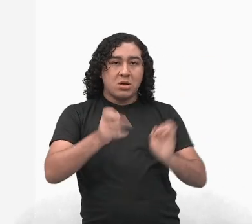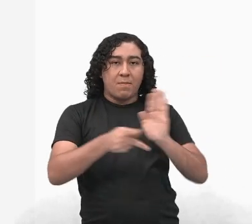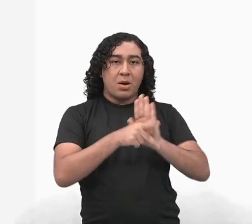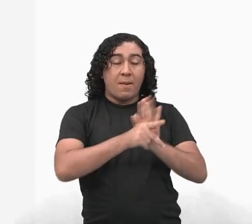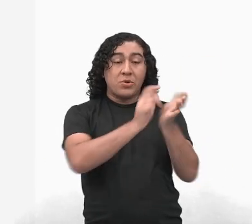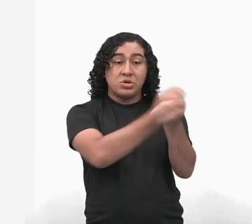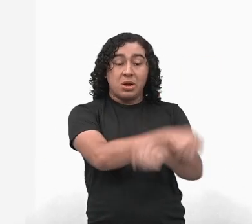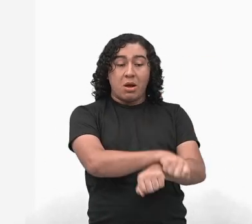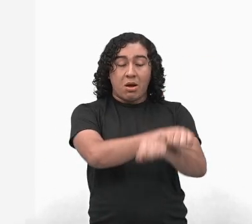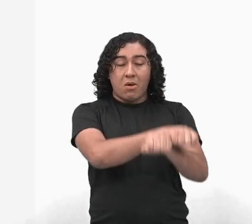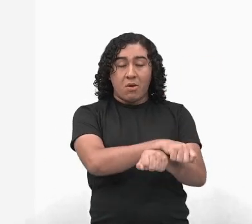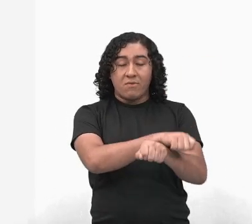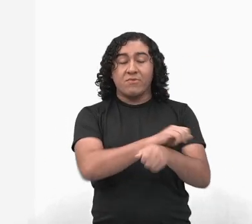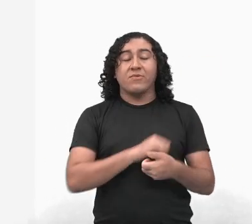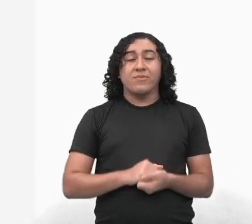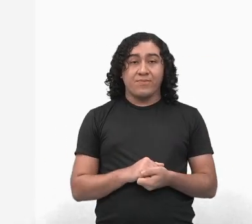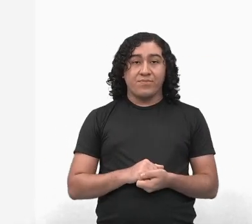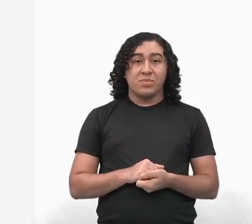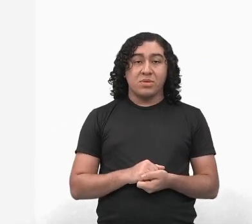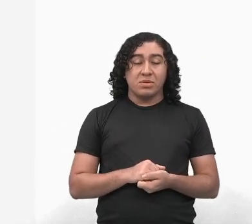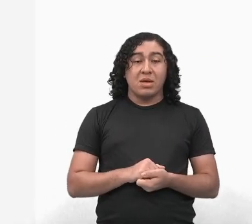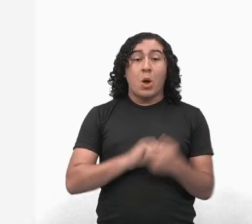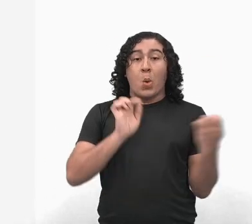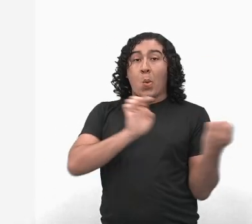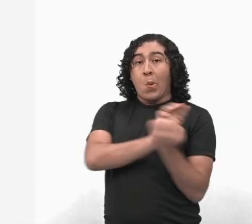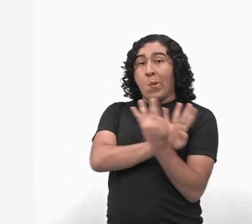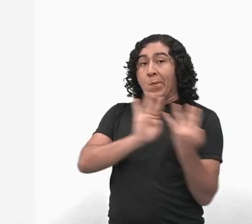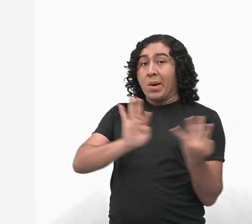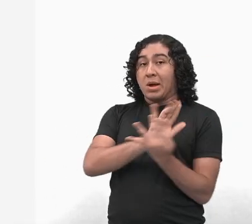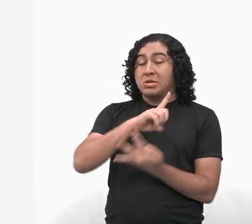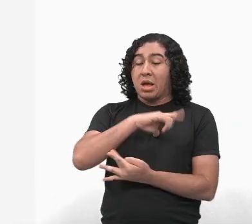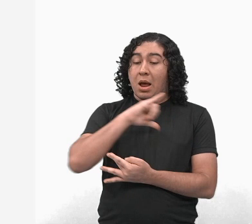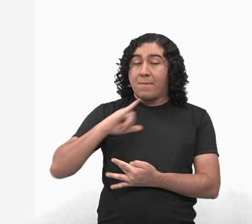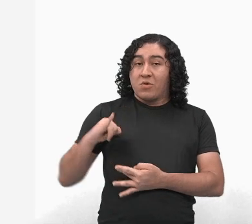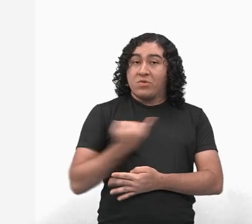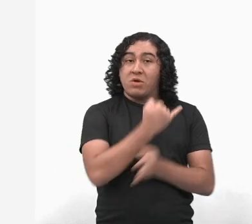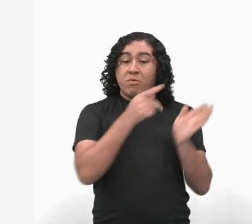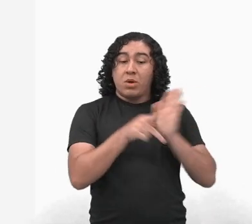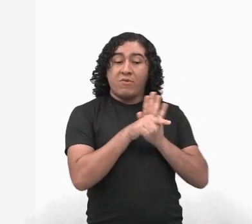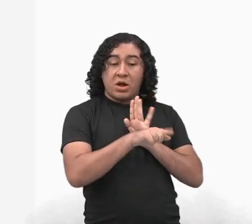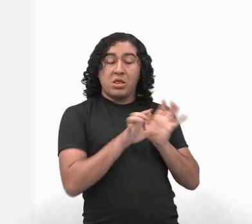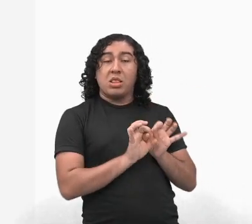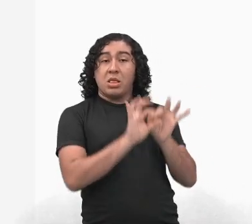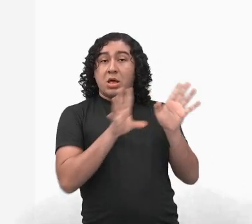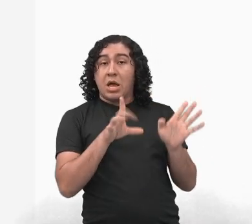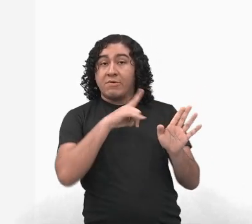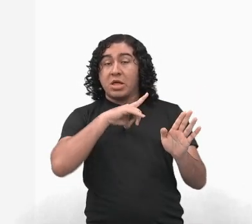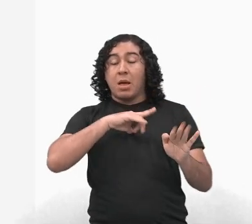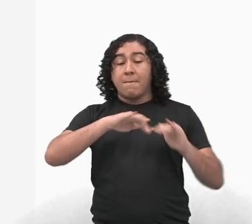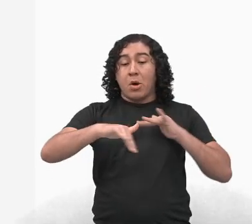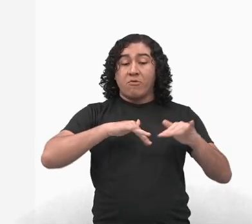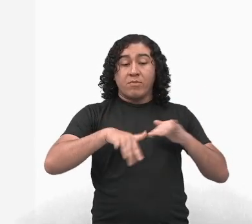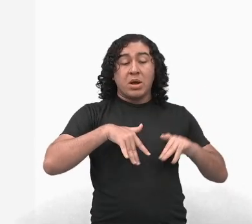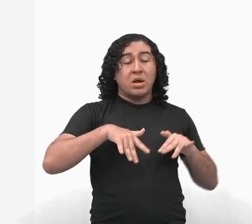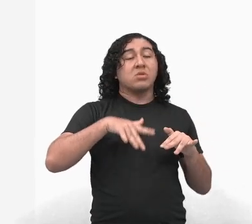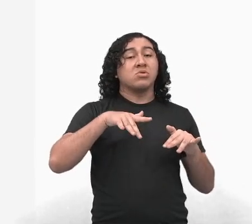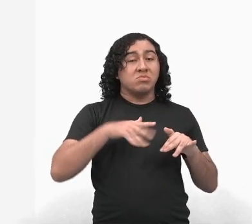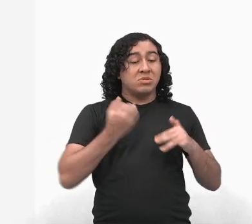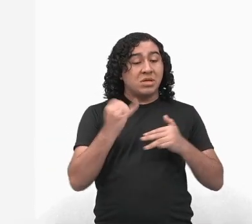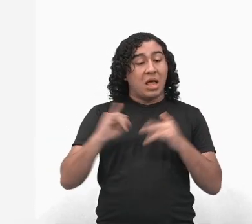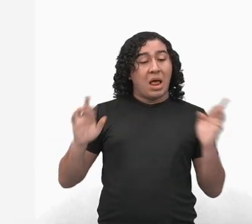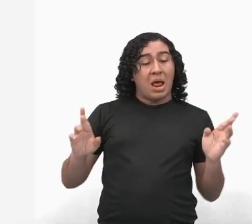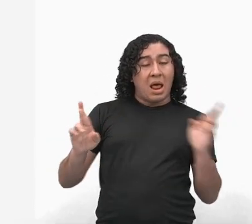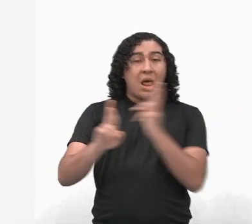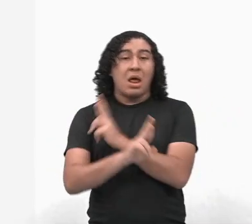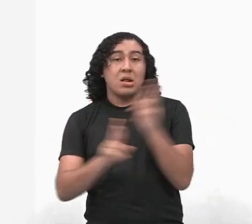escravizados, nesse caso os escravizados urbanos, que se aproveitavam da maior liberdade de locomoção que possuíam em relação aos escravizados